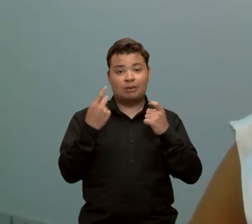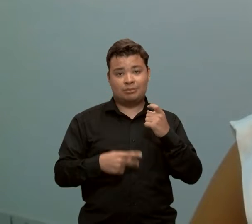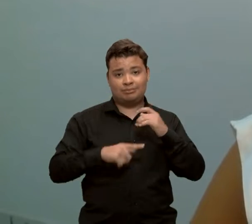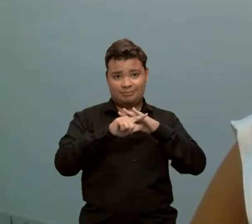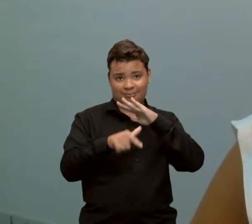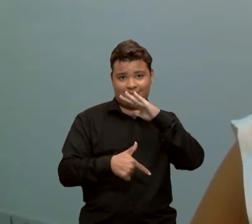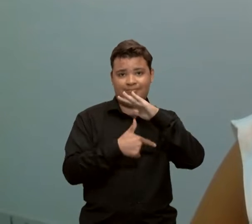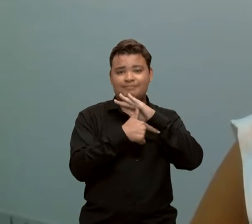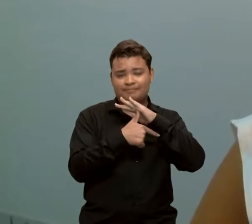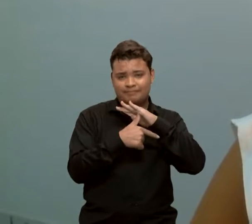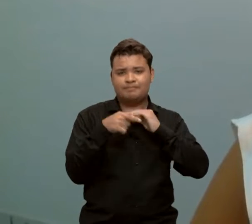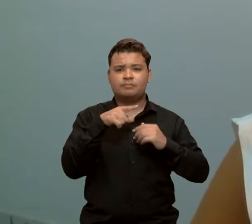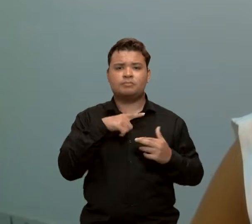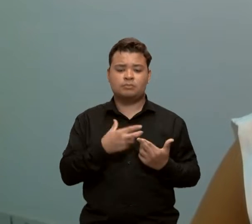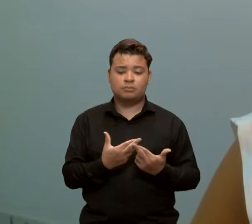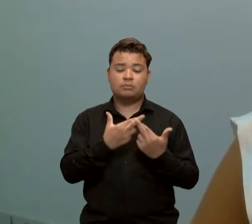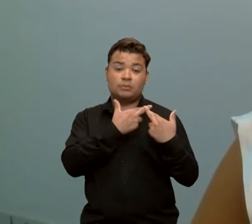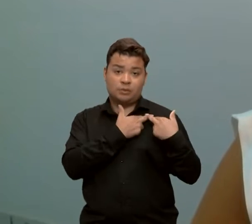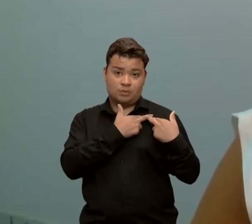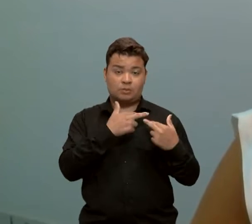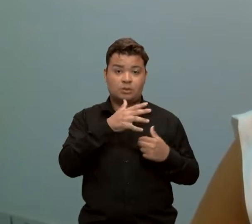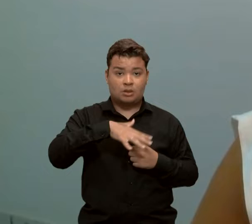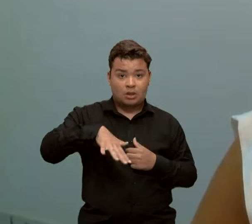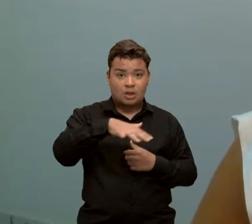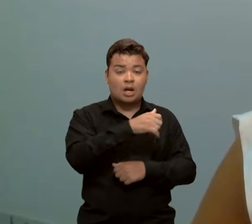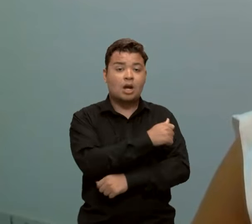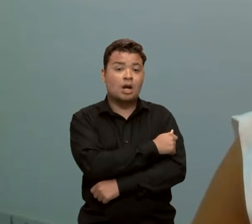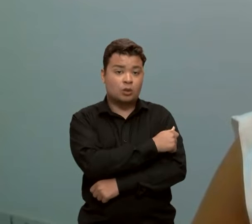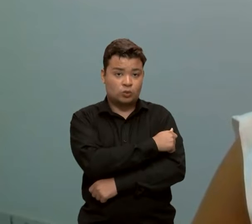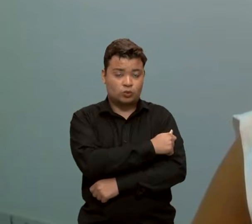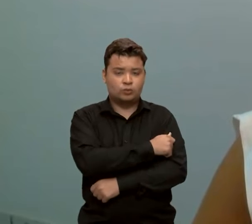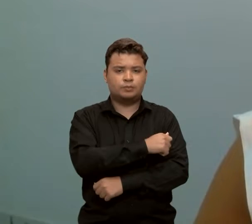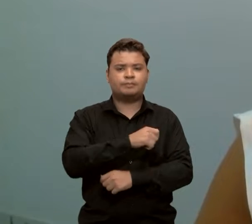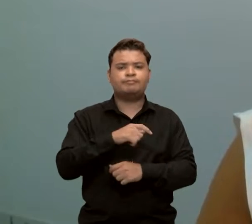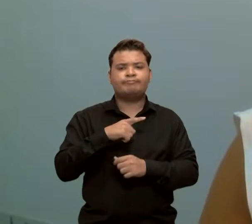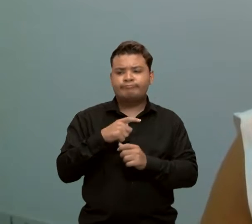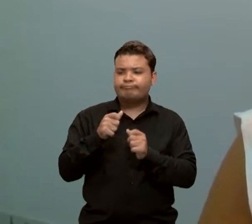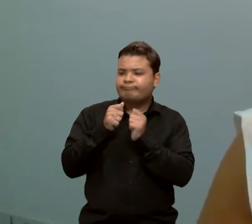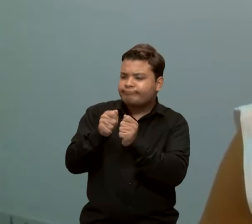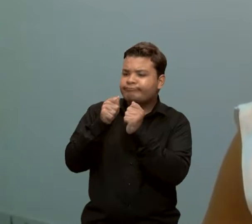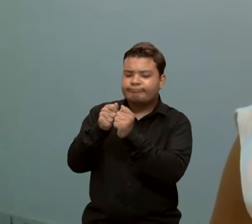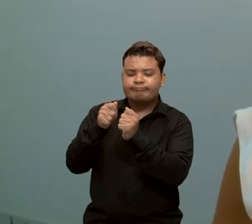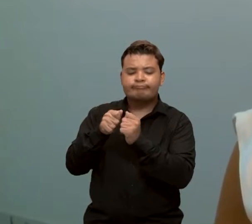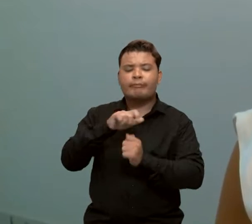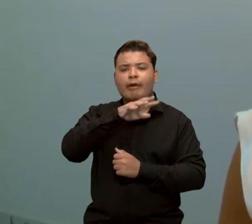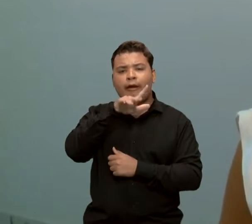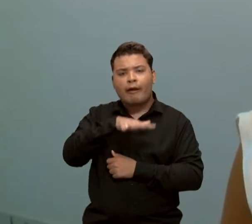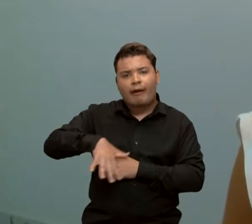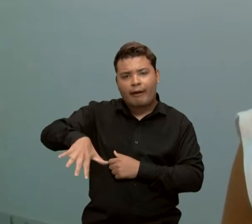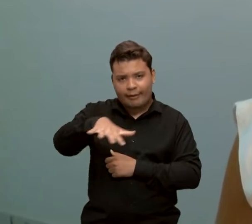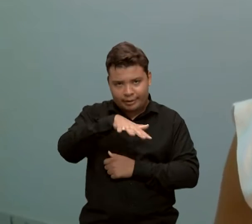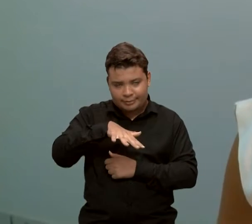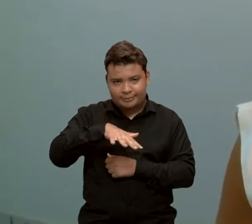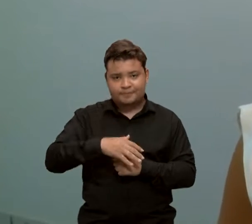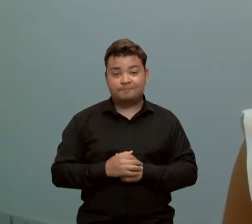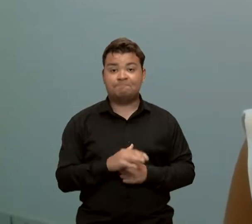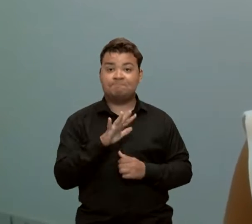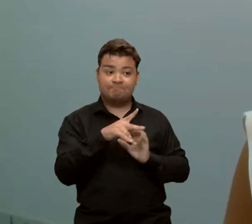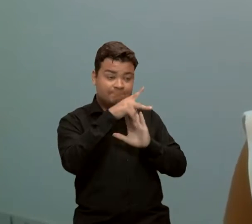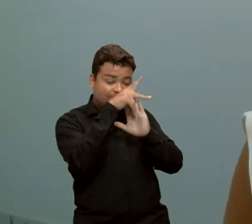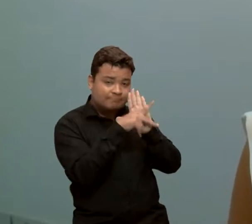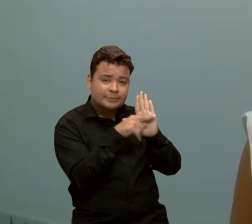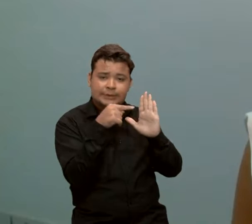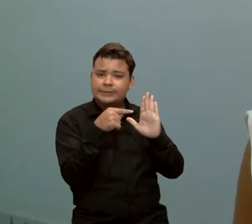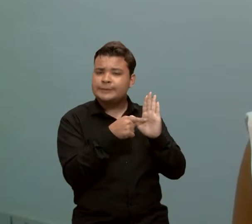que é responsável pela Casa dos Estudantes, é esse convívio com os animais. Mas esse projeto, em particular,